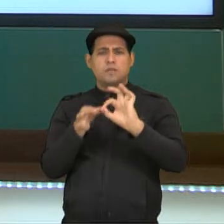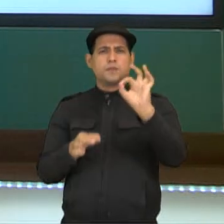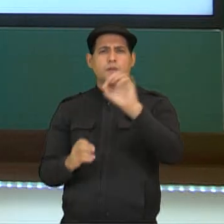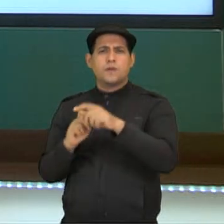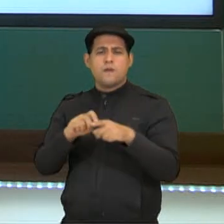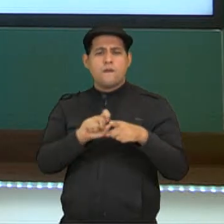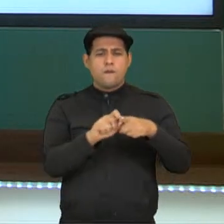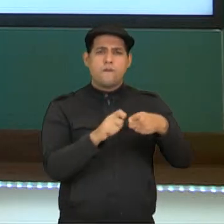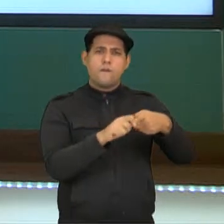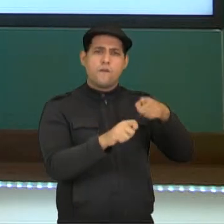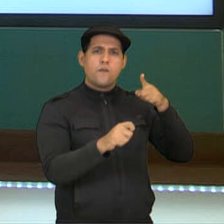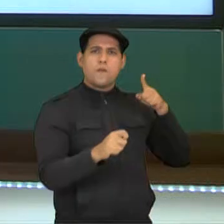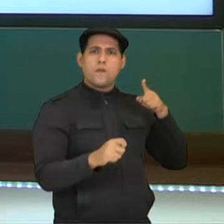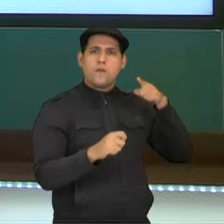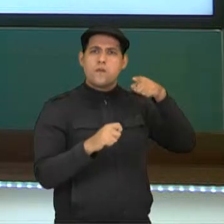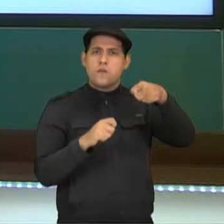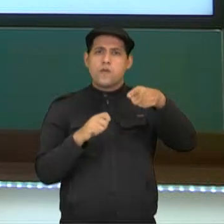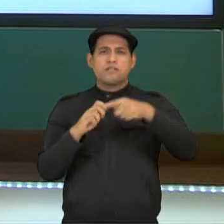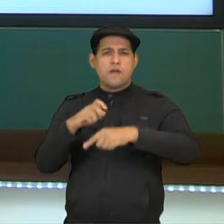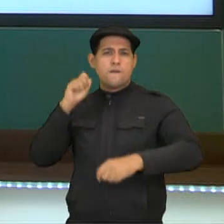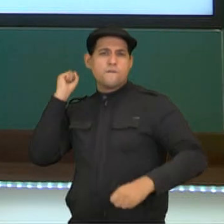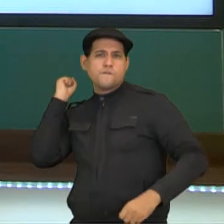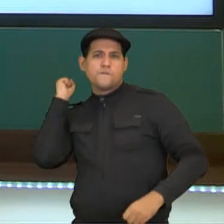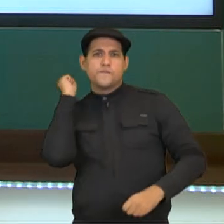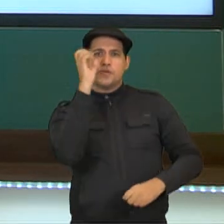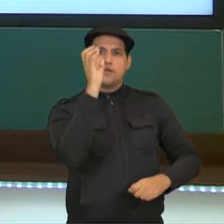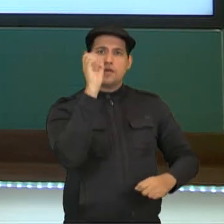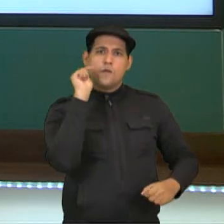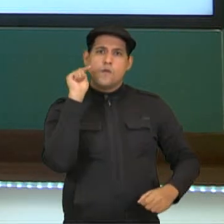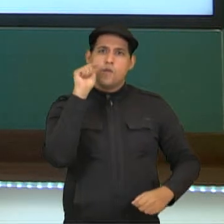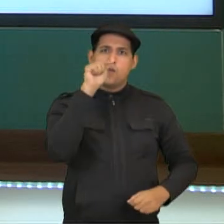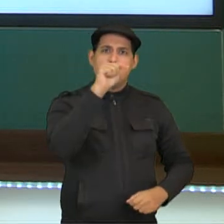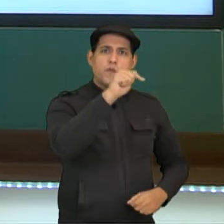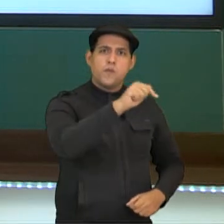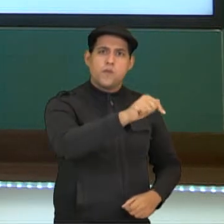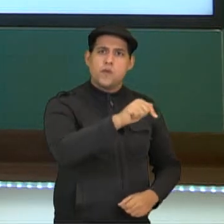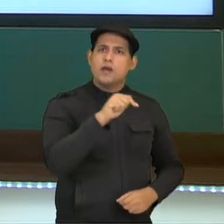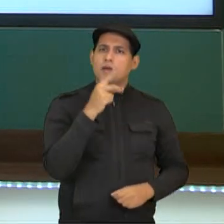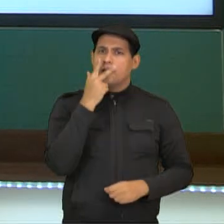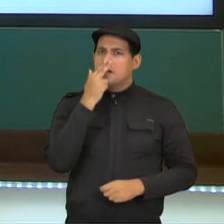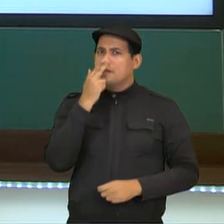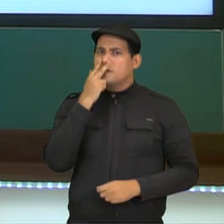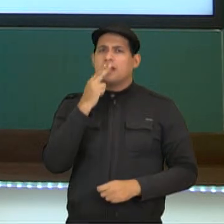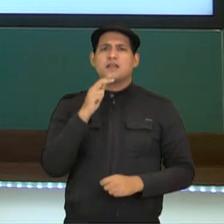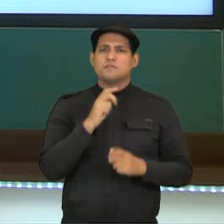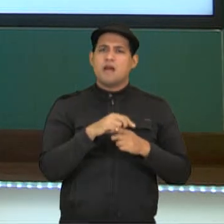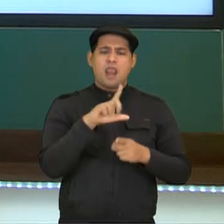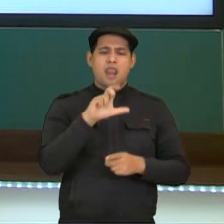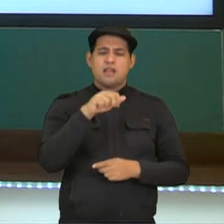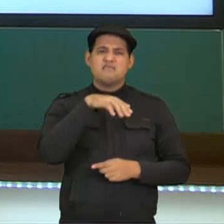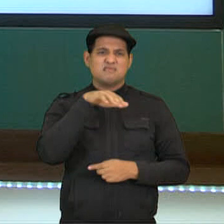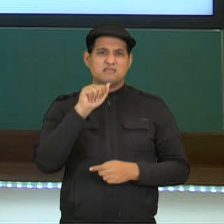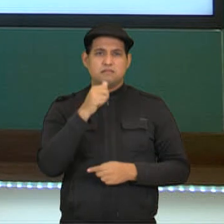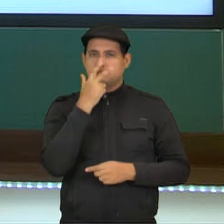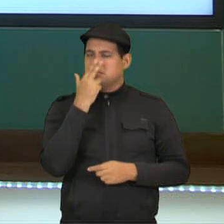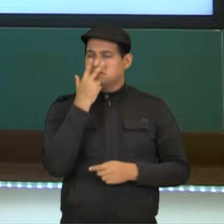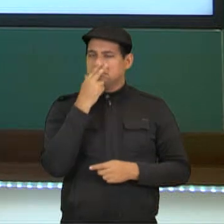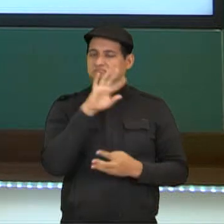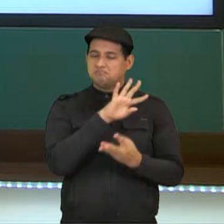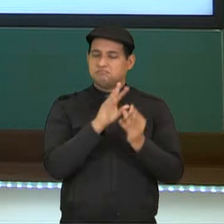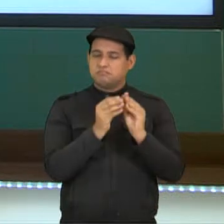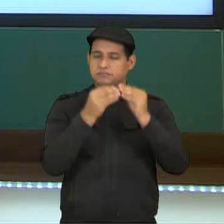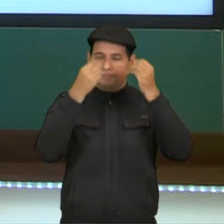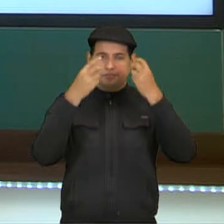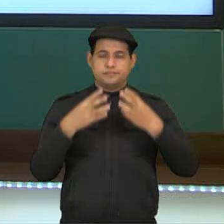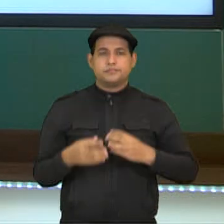dardo, professora? Então o dardo é esse implemento aqui que ela está segurando, tá? Parece uma lança, uma maneira mais simples para